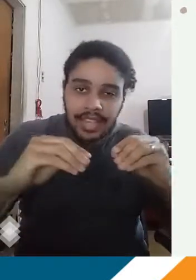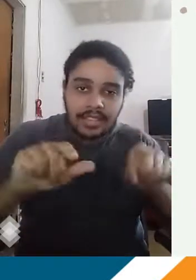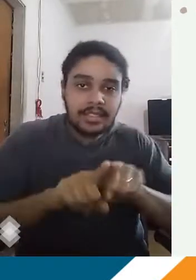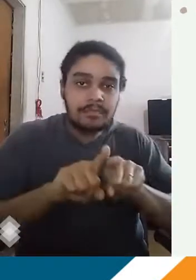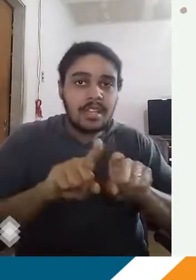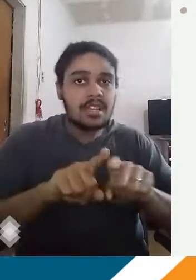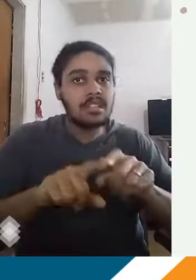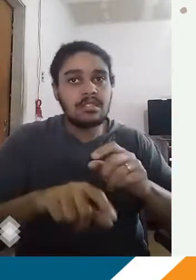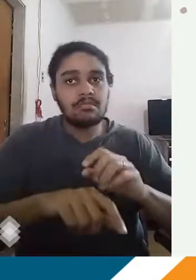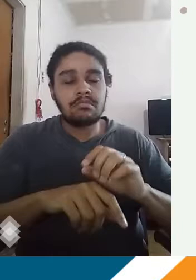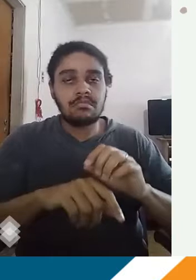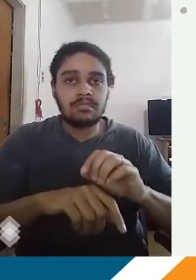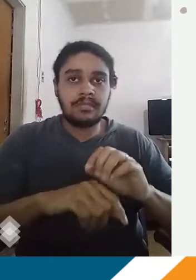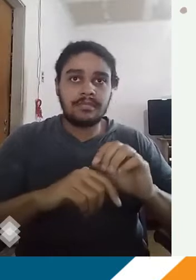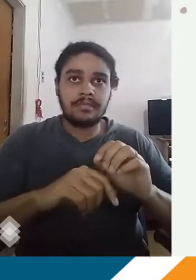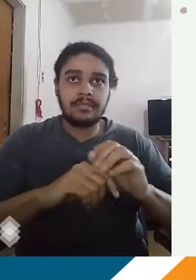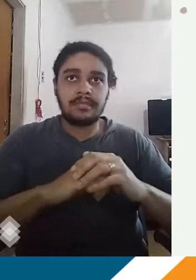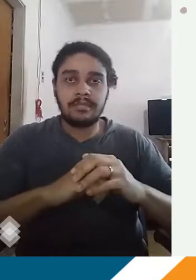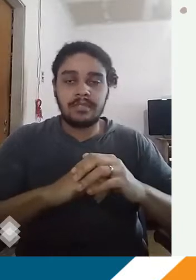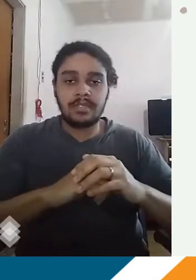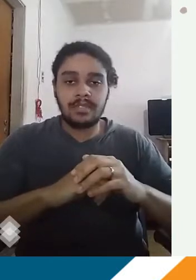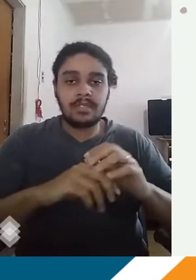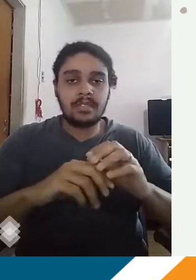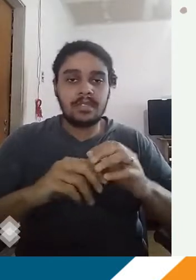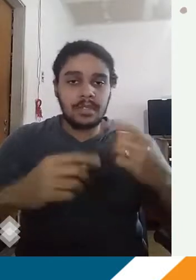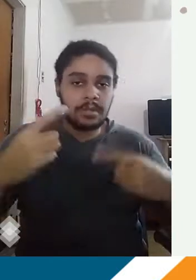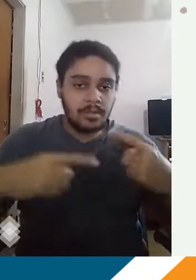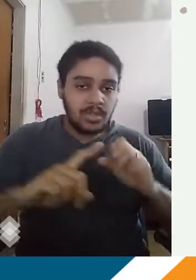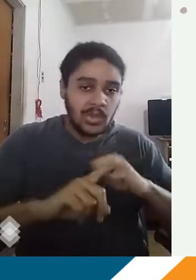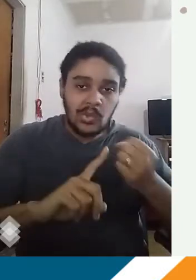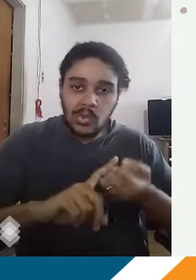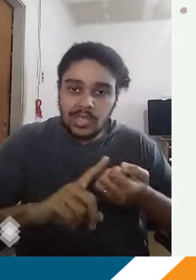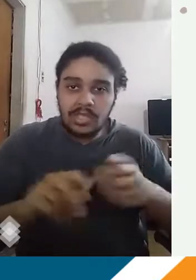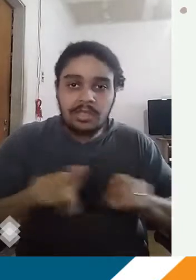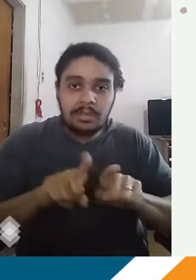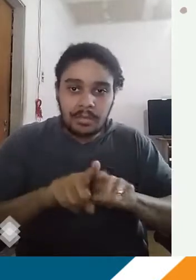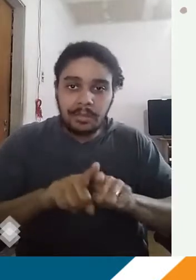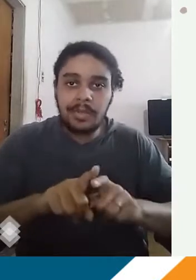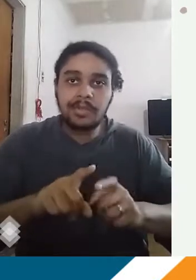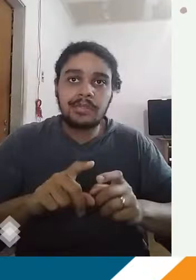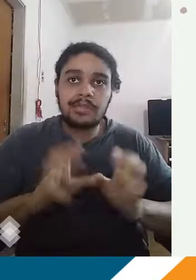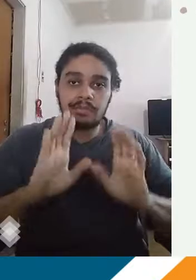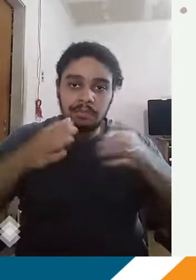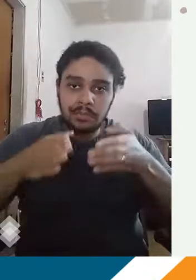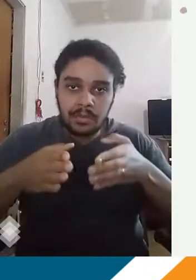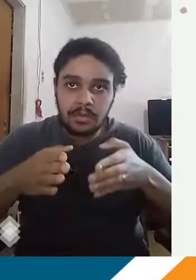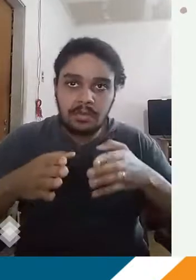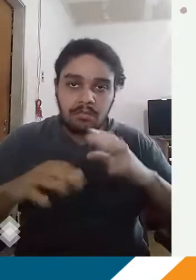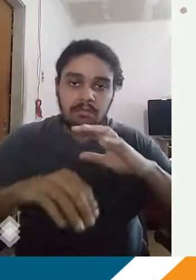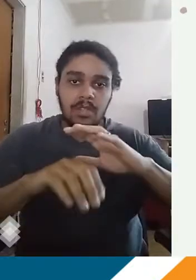biomas, econômicos como privilegiando a região sudeste, questão de industrialização, políticos e sociais, uma